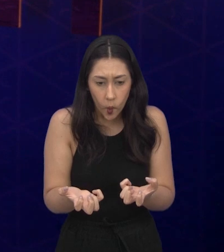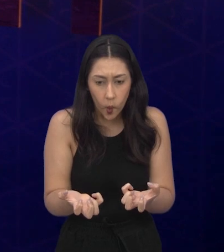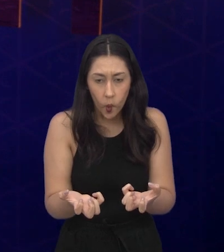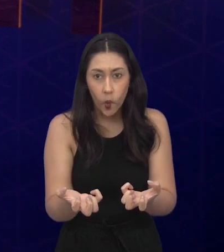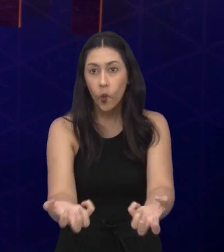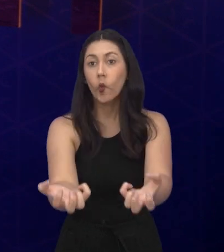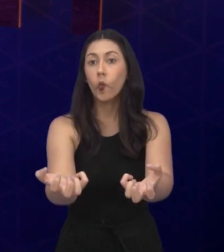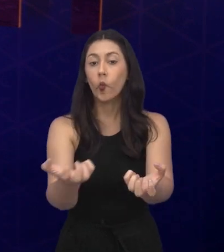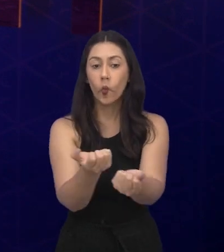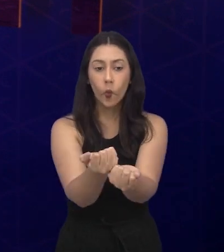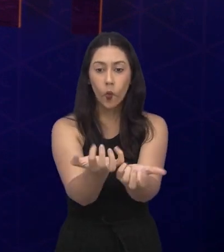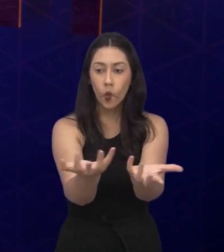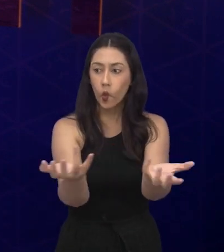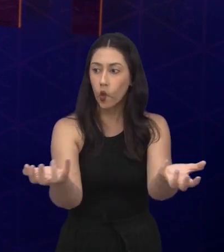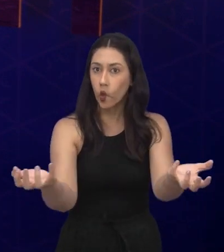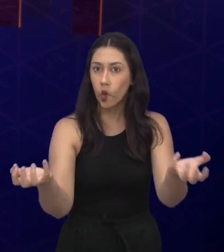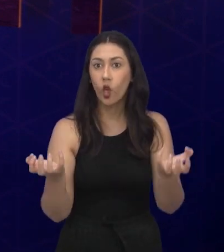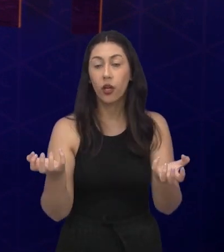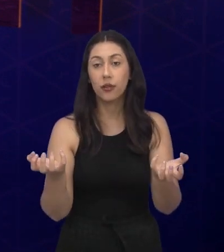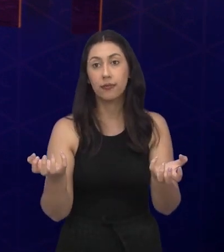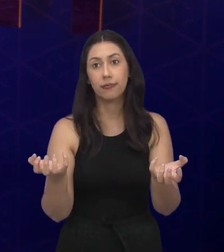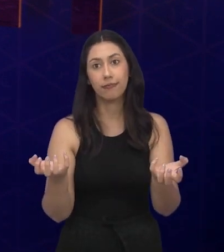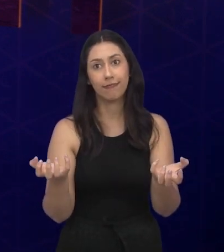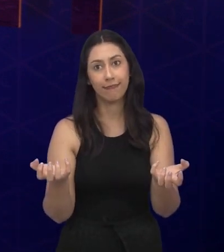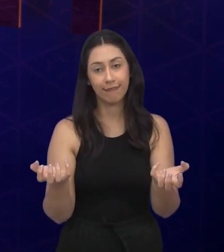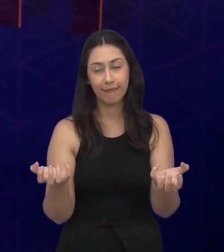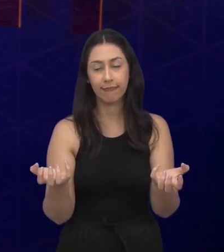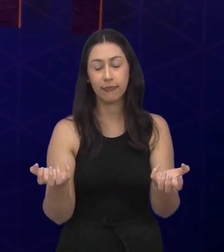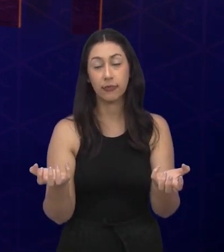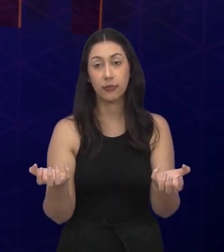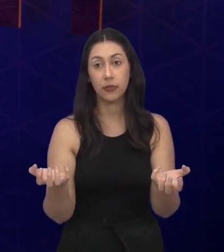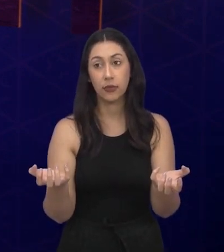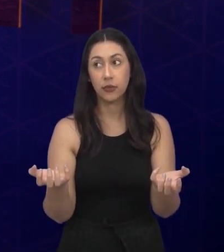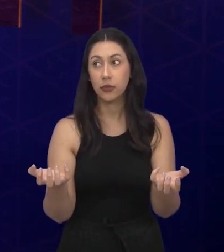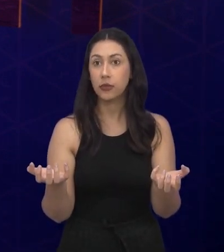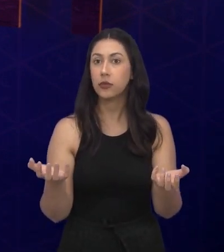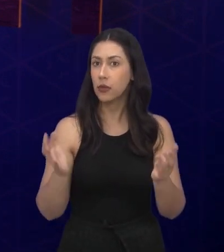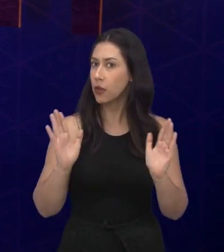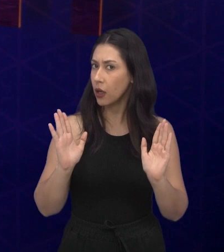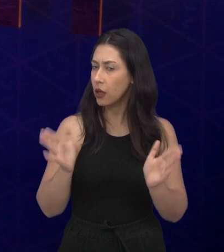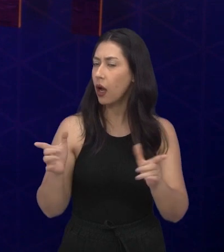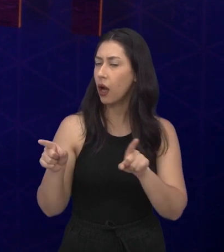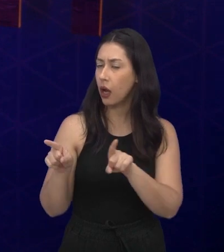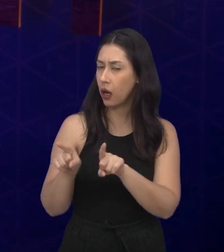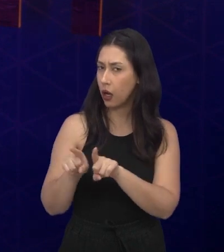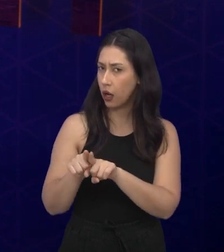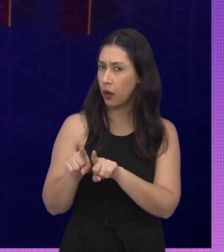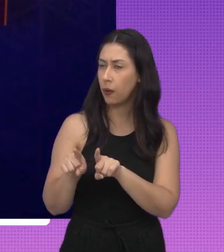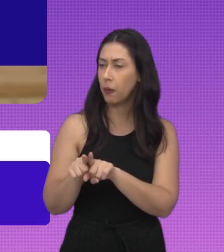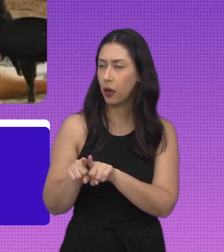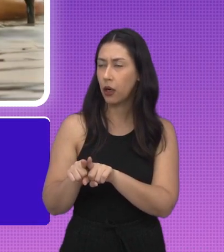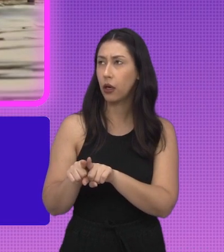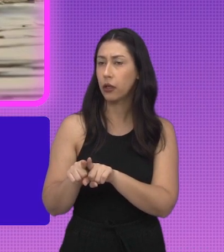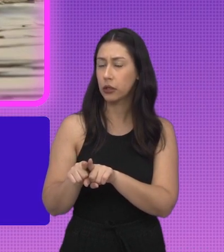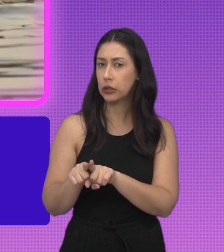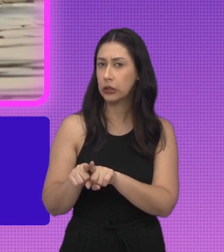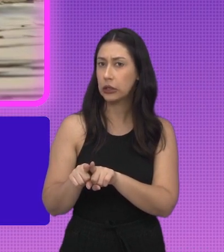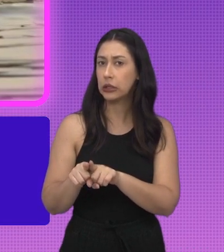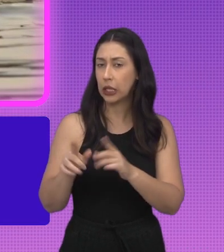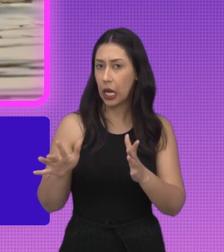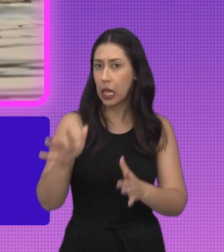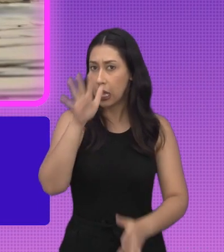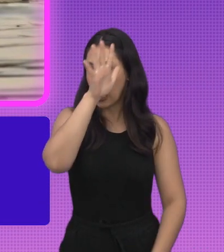para outros territórios da Terra, né? Então, assim, a gente teve até a questão